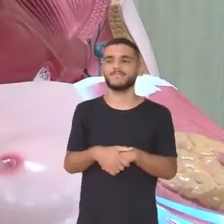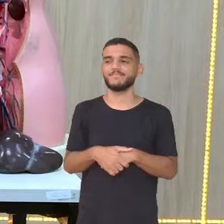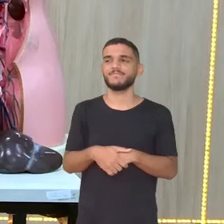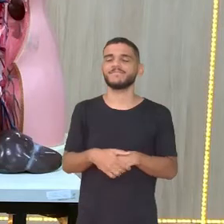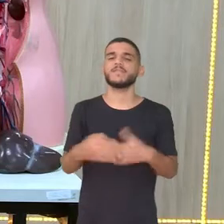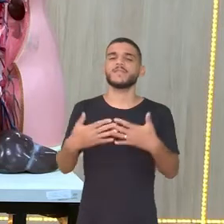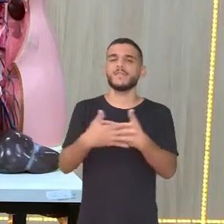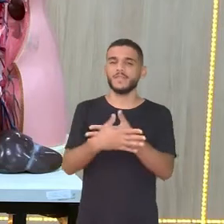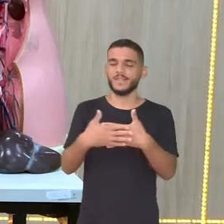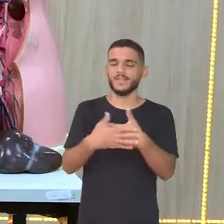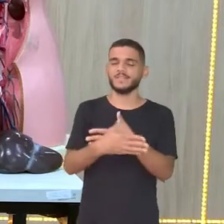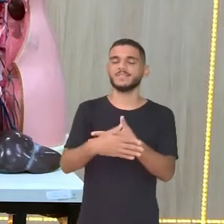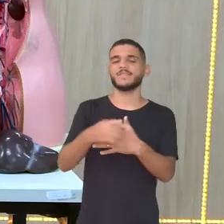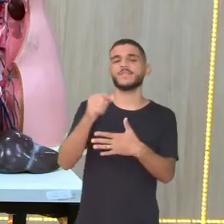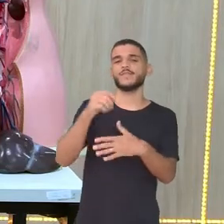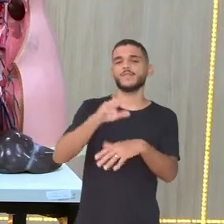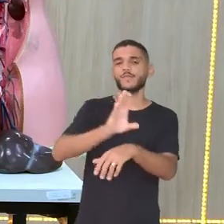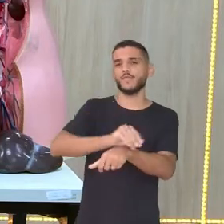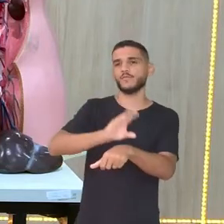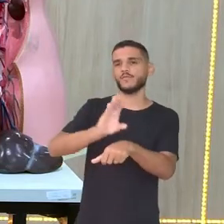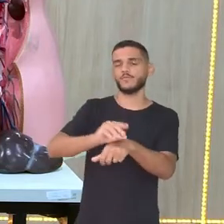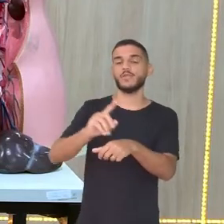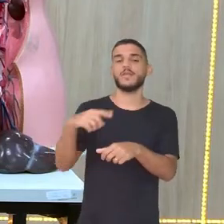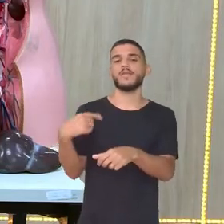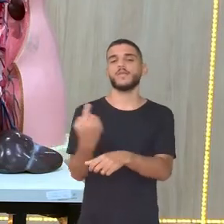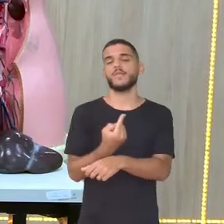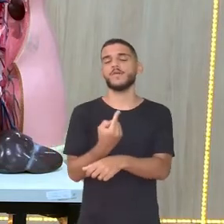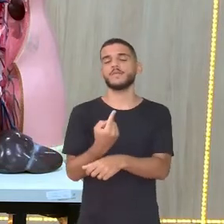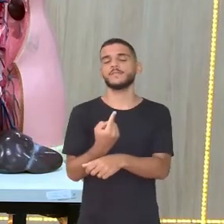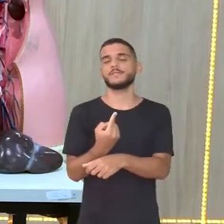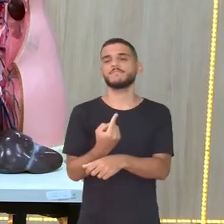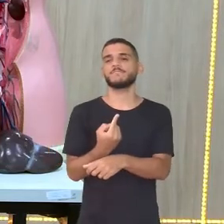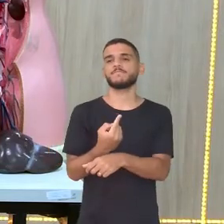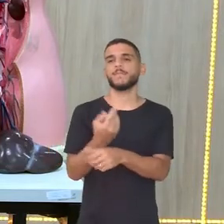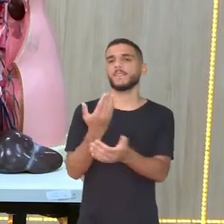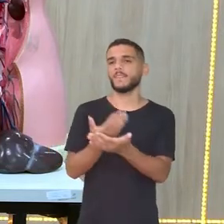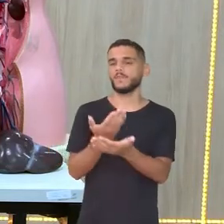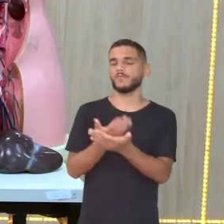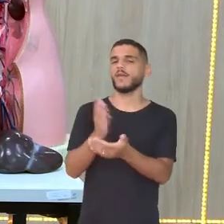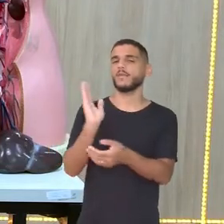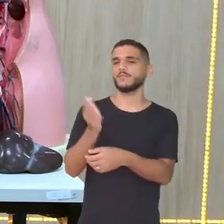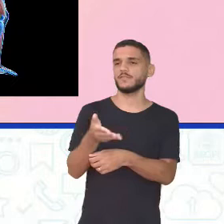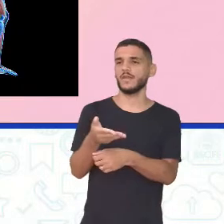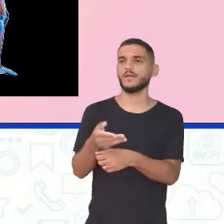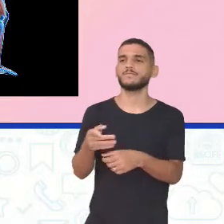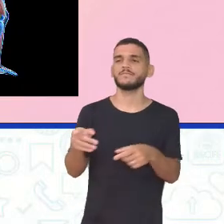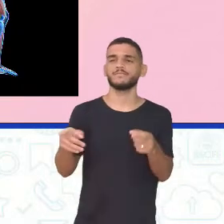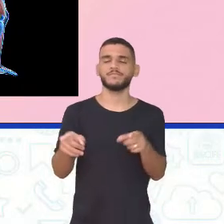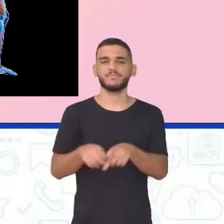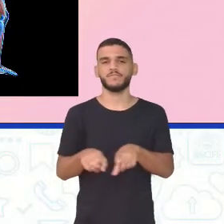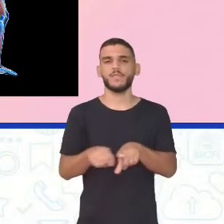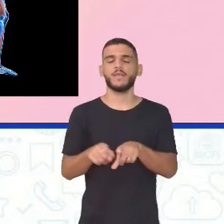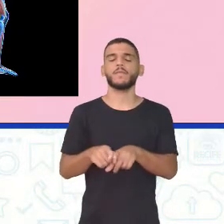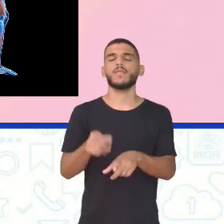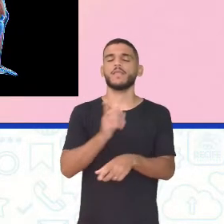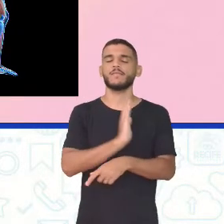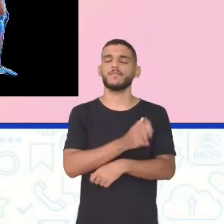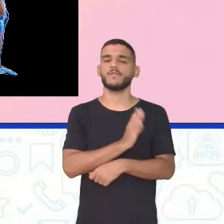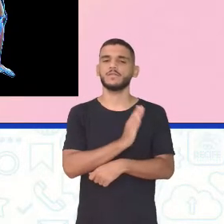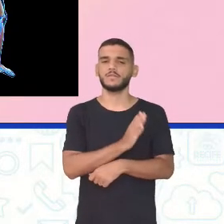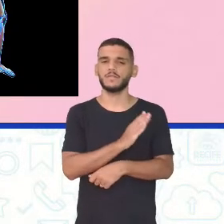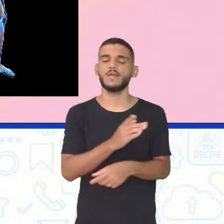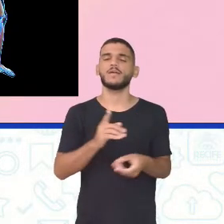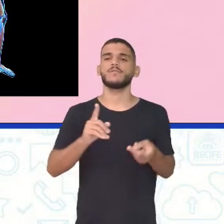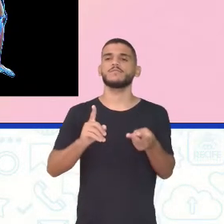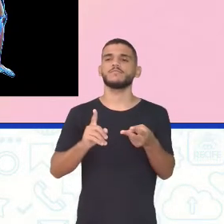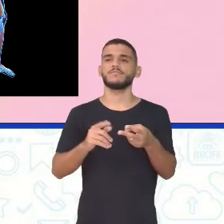tecido muscular. Mas vamos lá. Então, nós vimos que o tecido muscular, né? A questão aí representada do coração, a